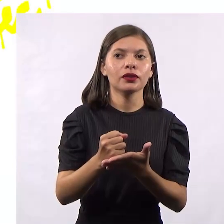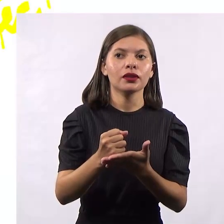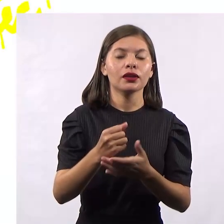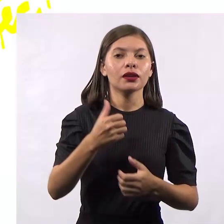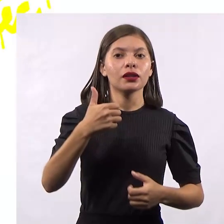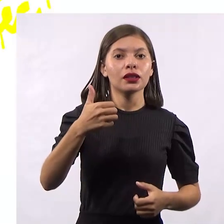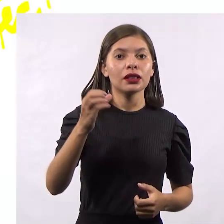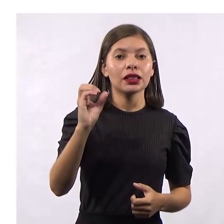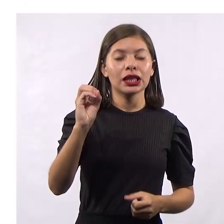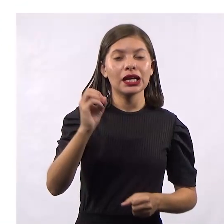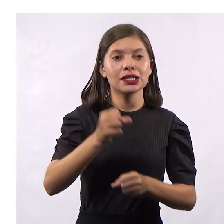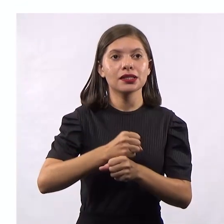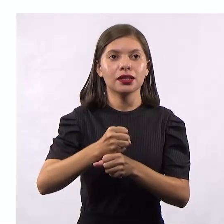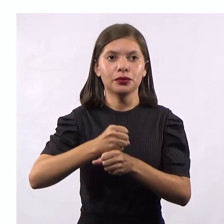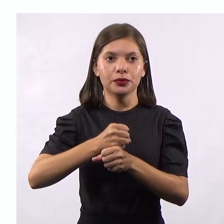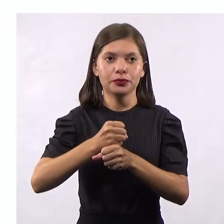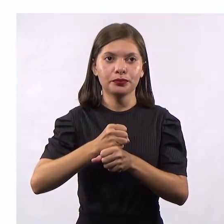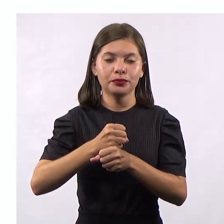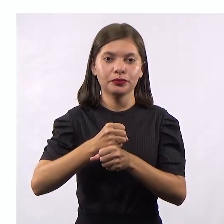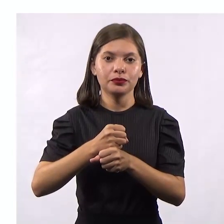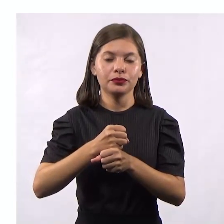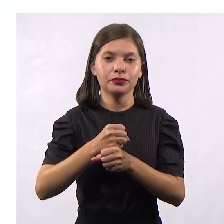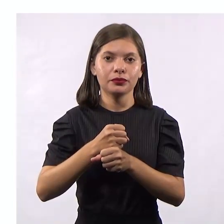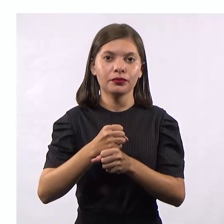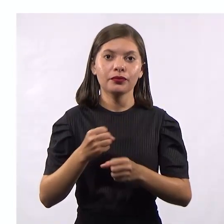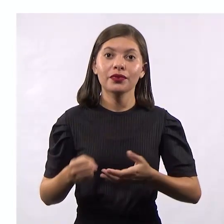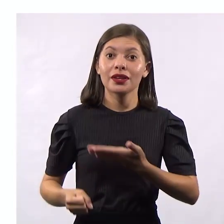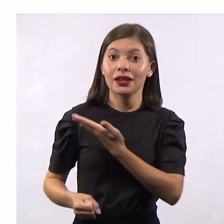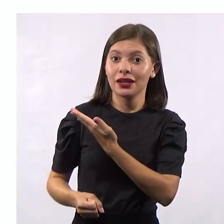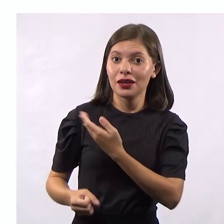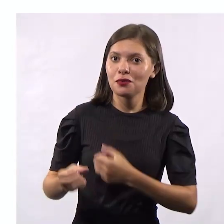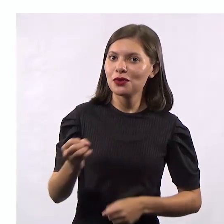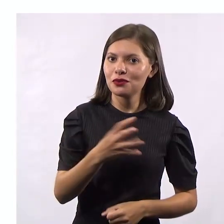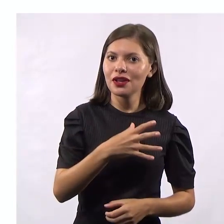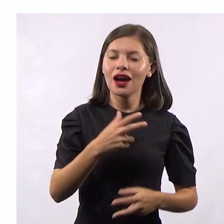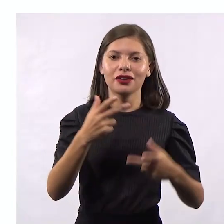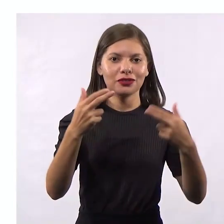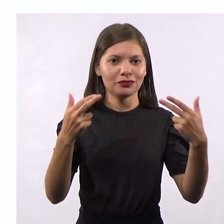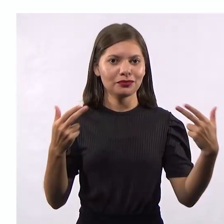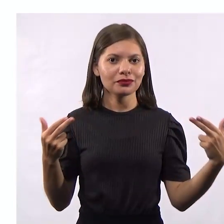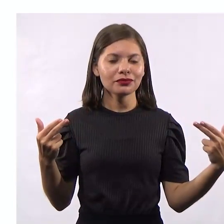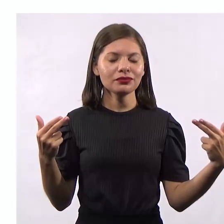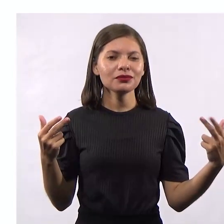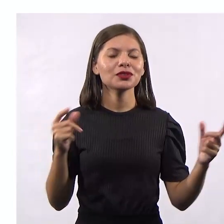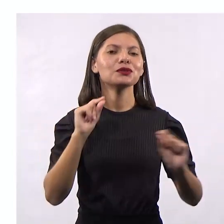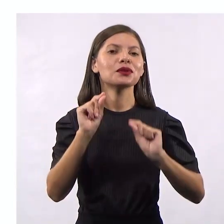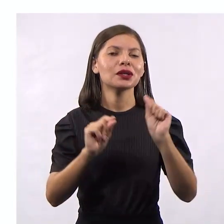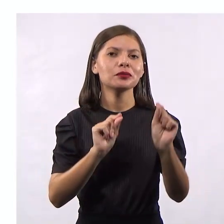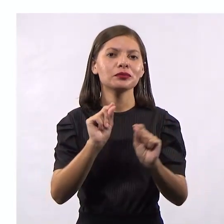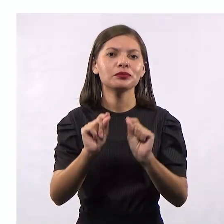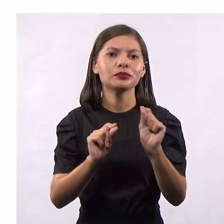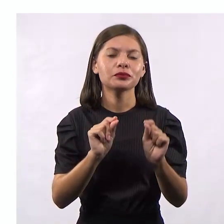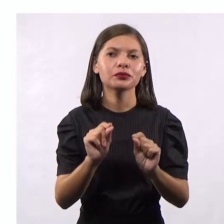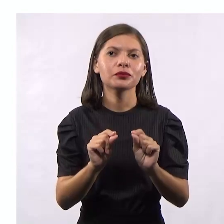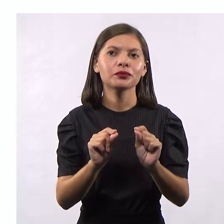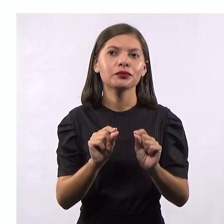até 10 anos, beleza? E aqui uma novidade, gente,